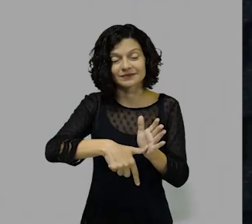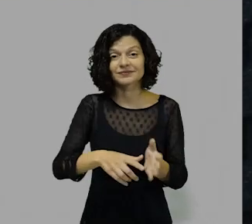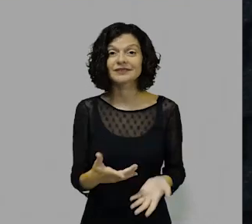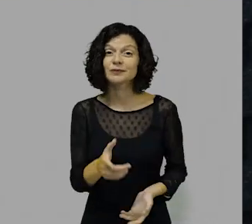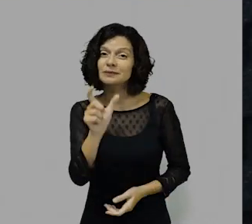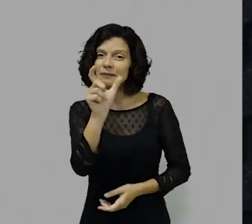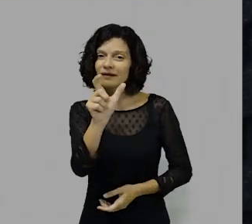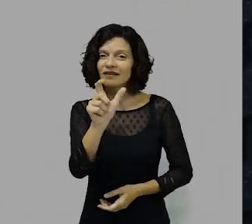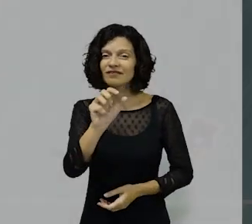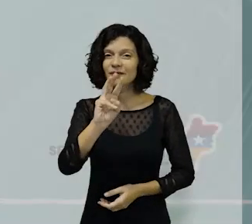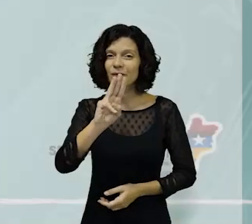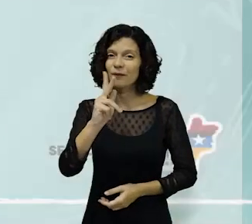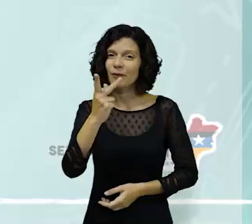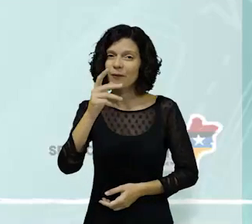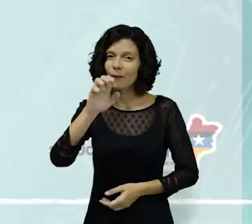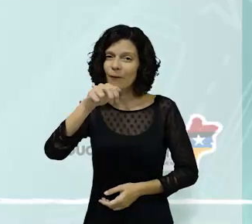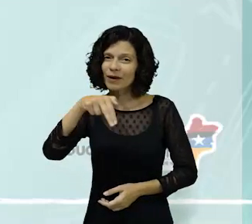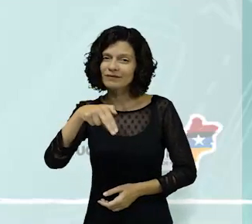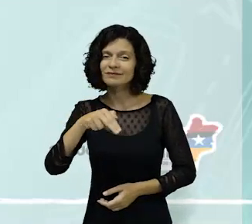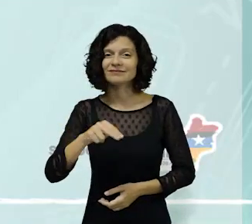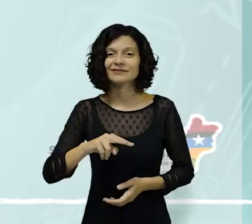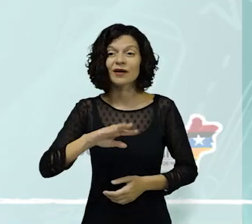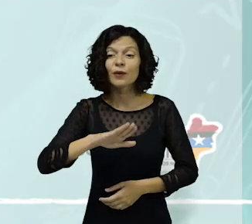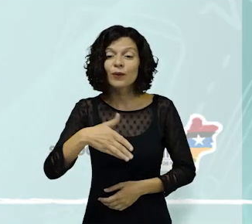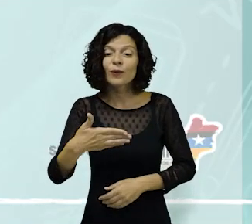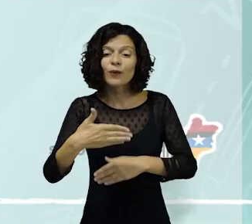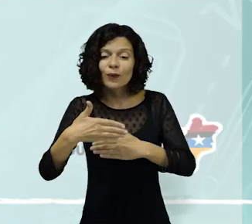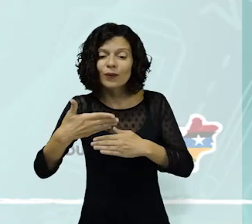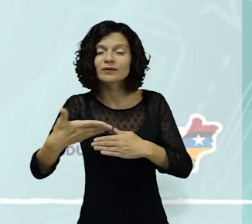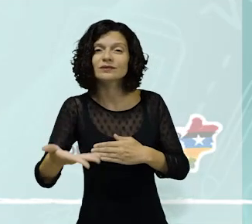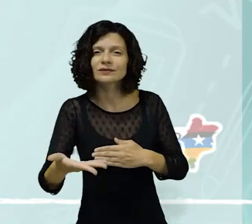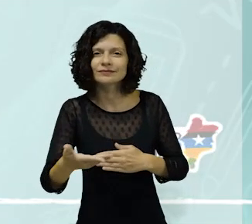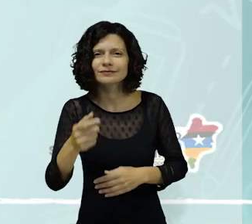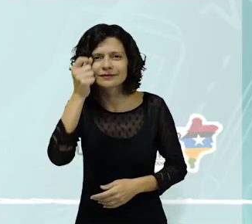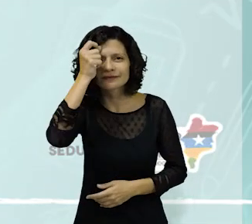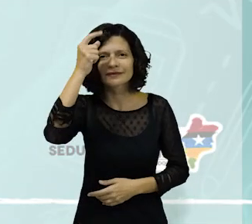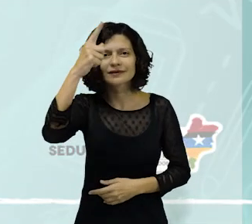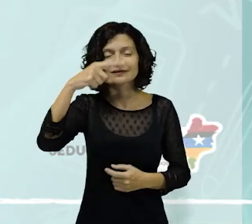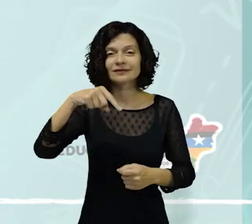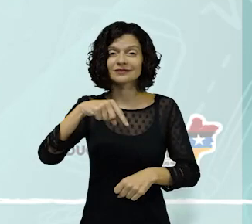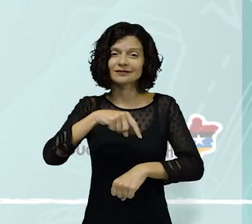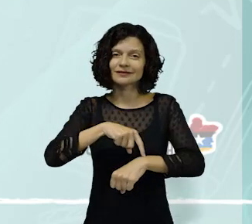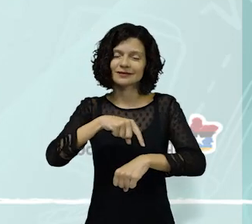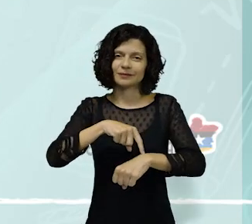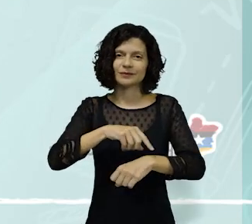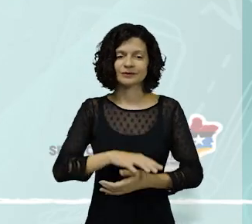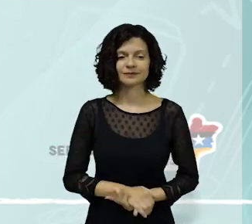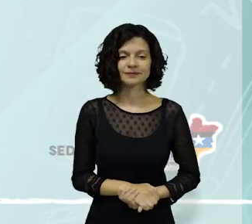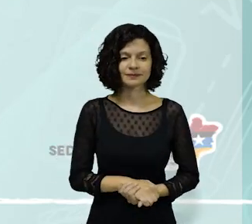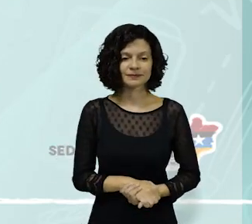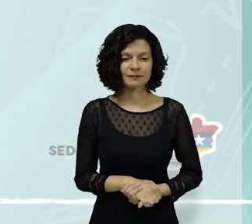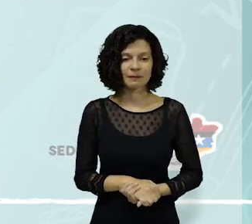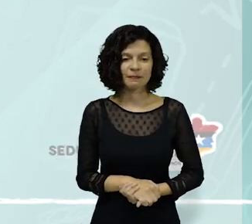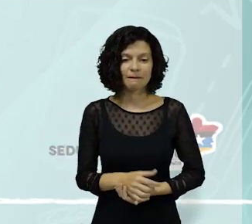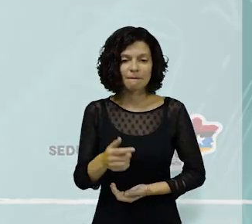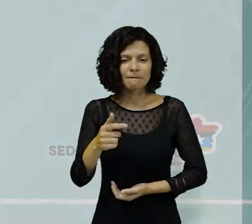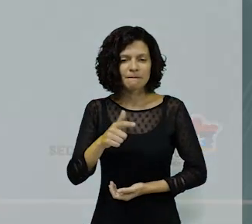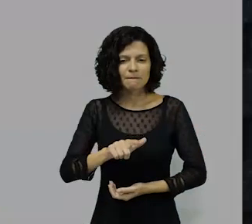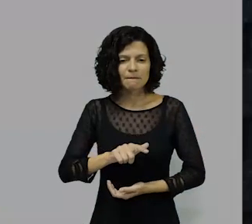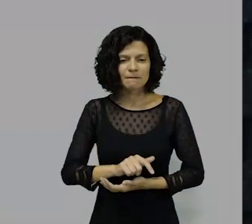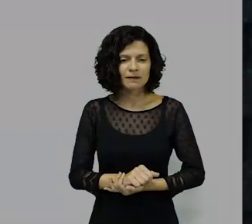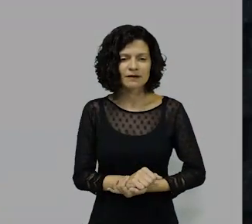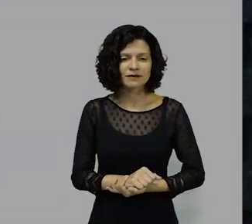tempo. He's qualifying to become an accountant. Ele está se qualificando para se tornar